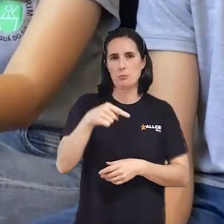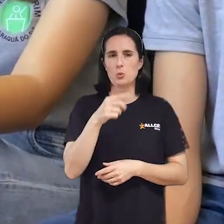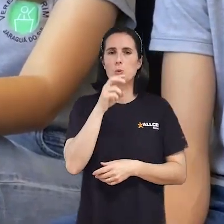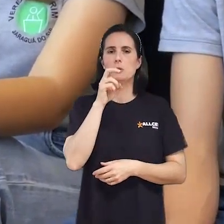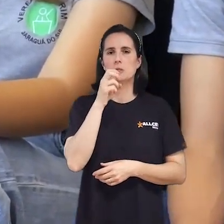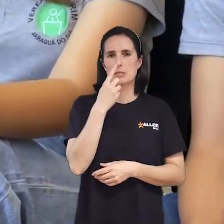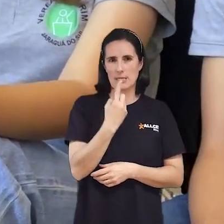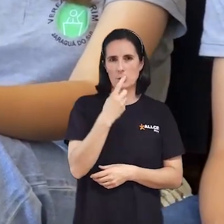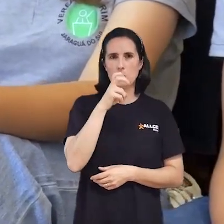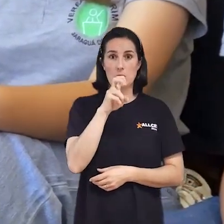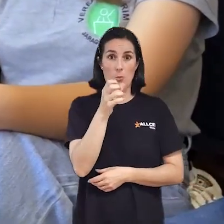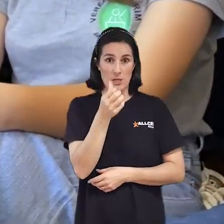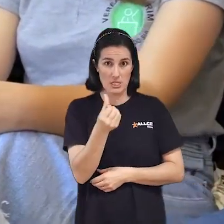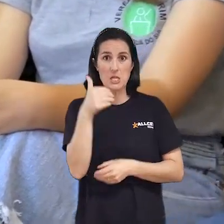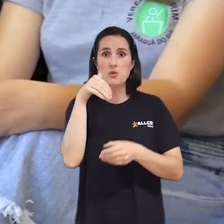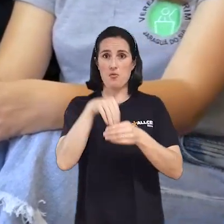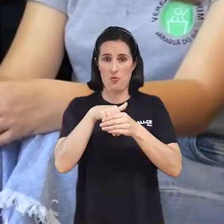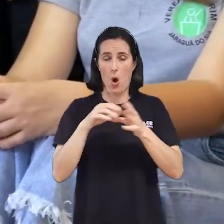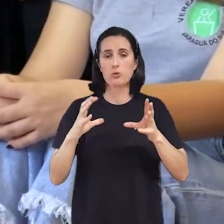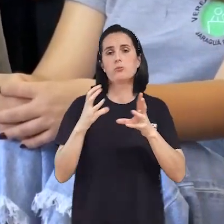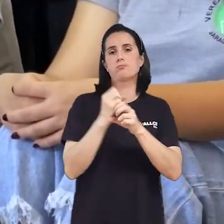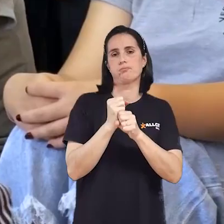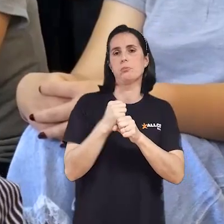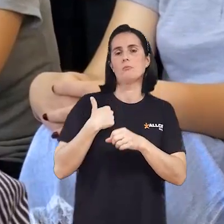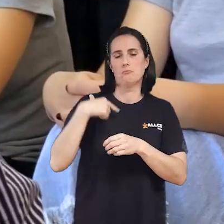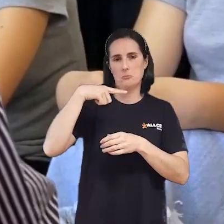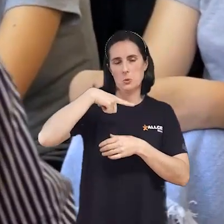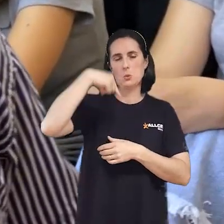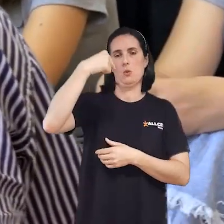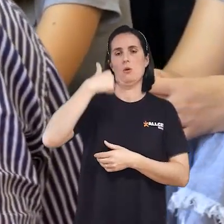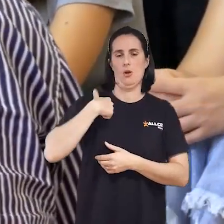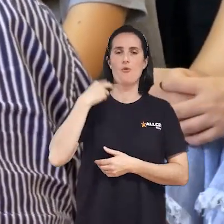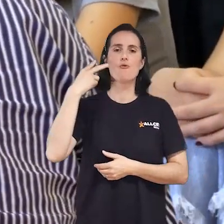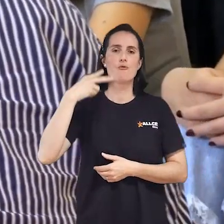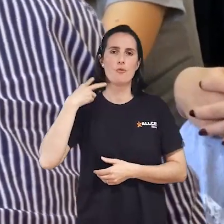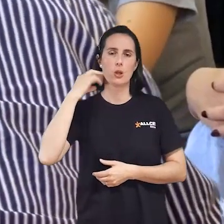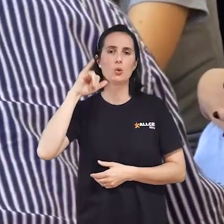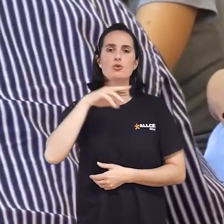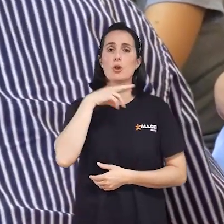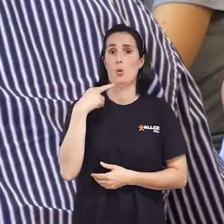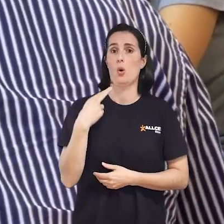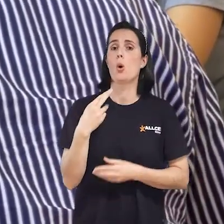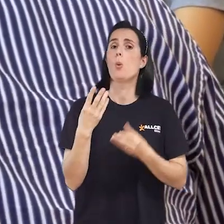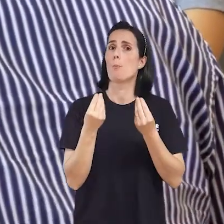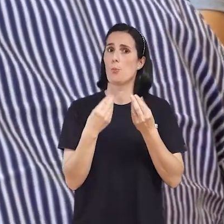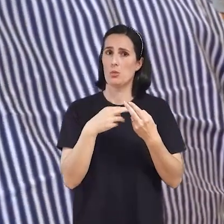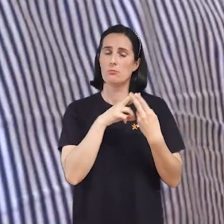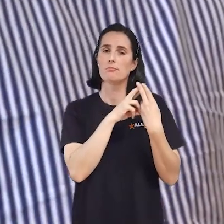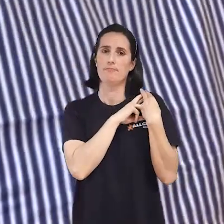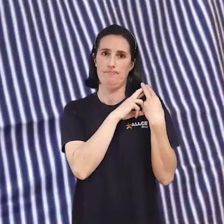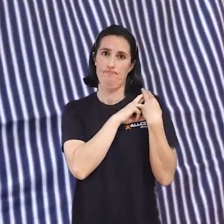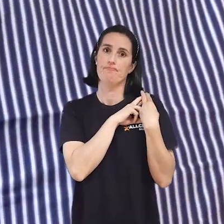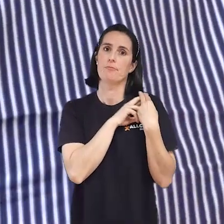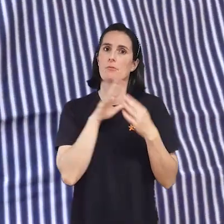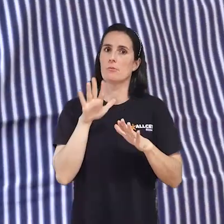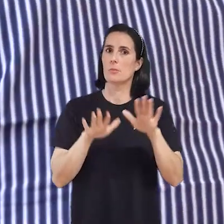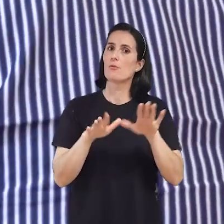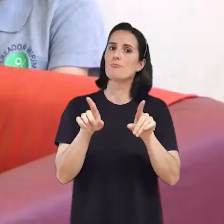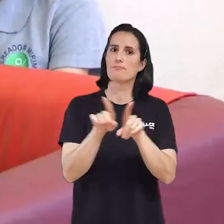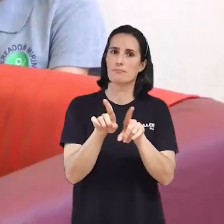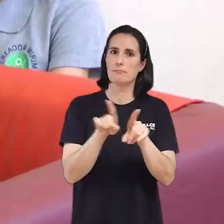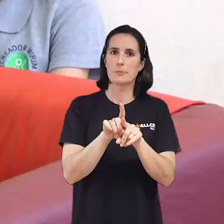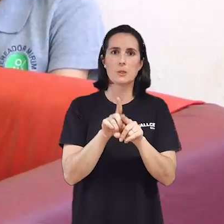para ser prefeito de Jaraguá. Né? Perdi a eleição, fiz um pouco mais de 20 mil votos, mas é uma votação muito boa